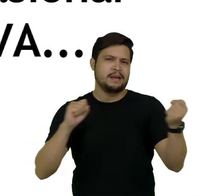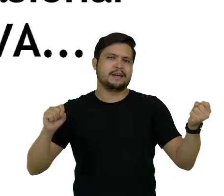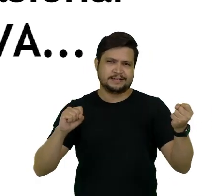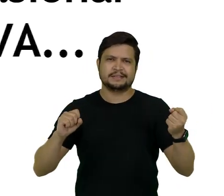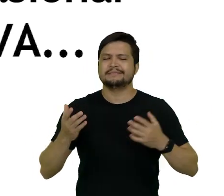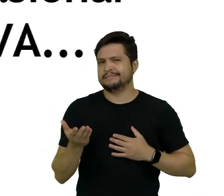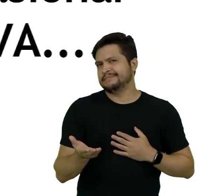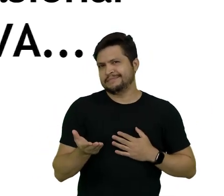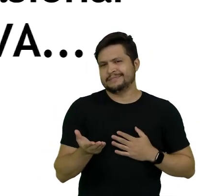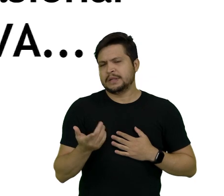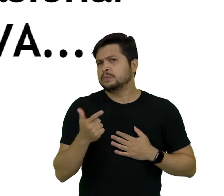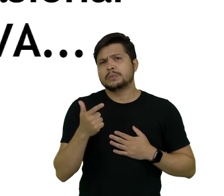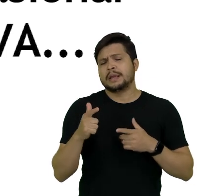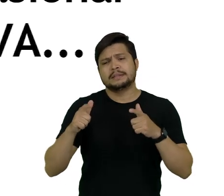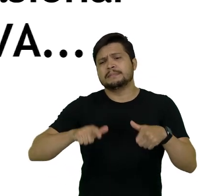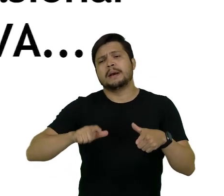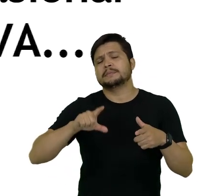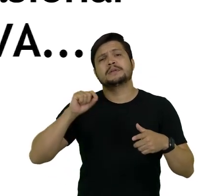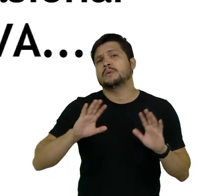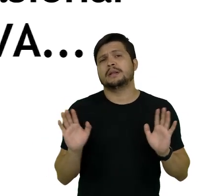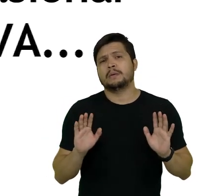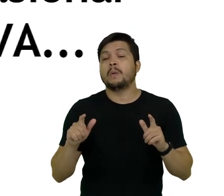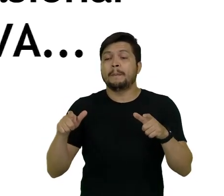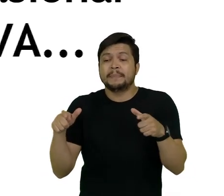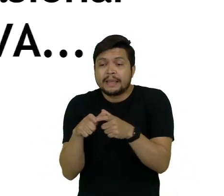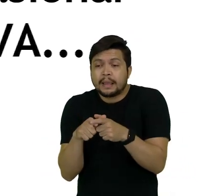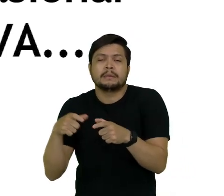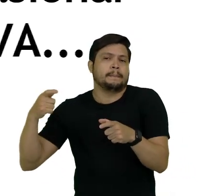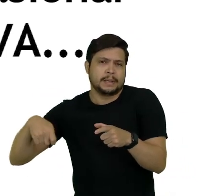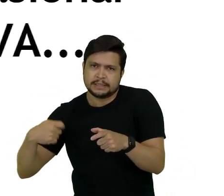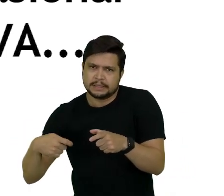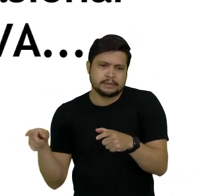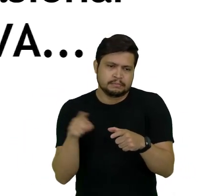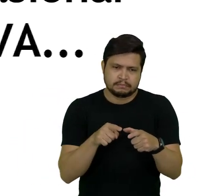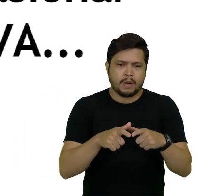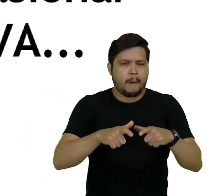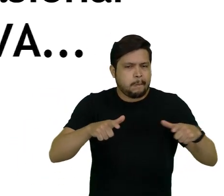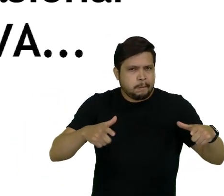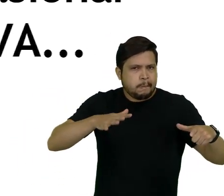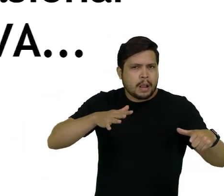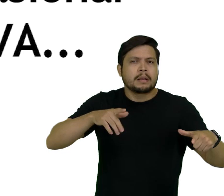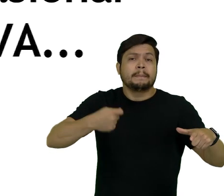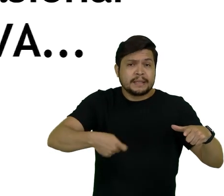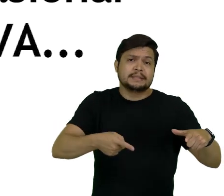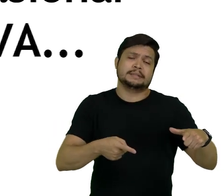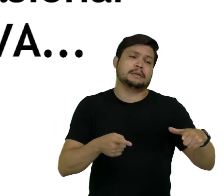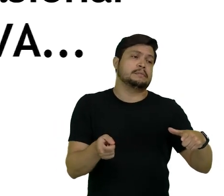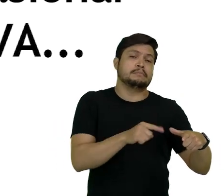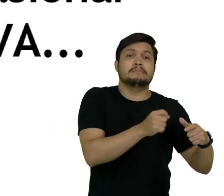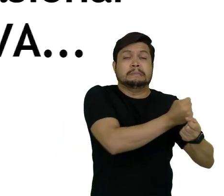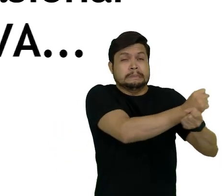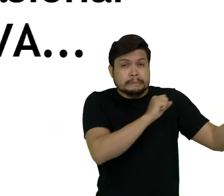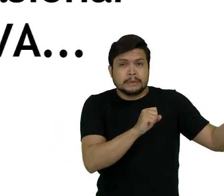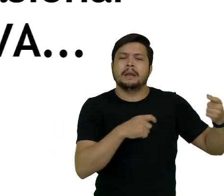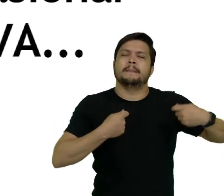tem espaço para a gente escolher muito, não, pessoal. O pequeno precisa, tem coisa que o médio precisa, tem coisa